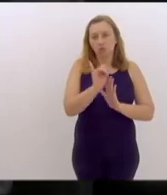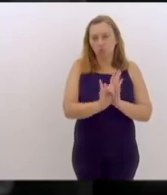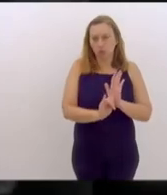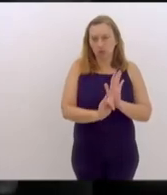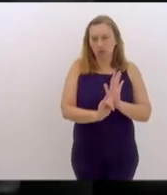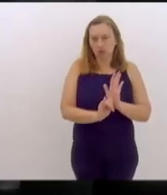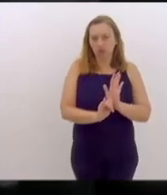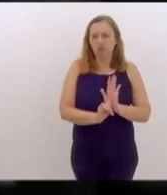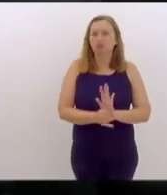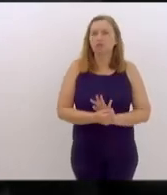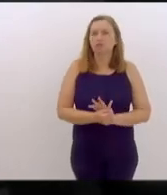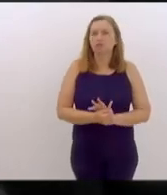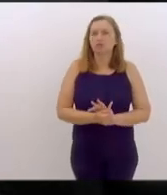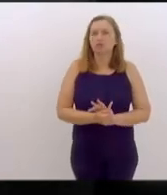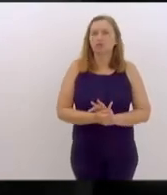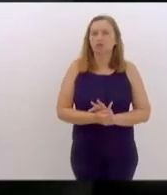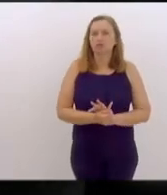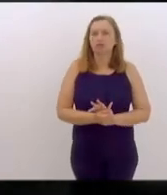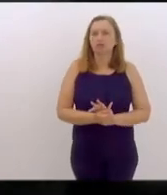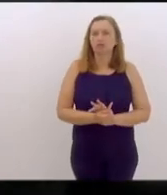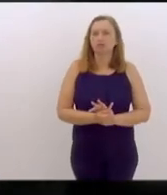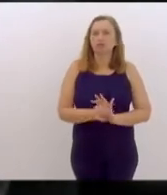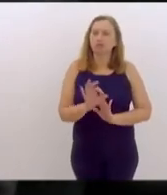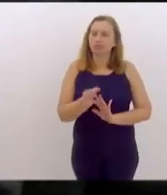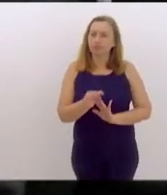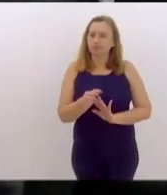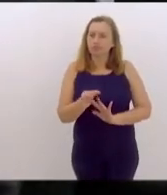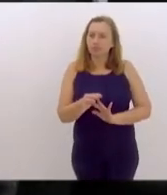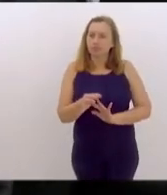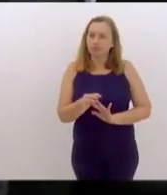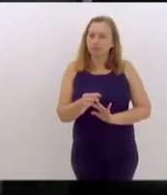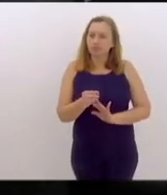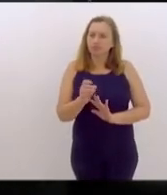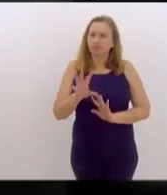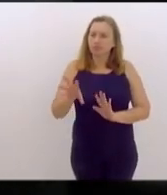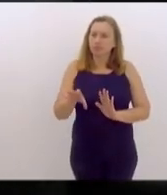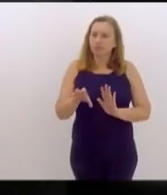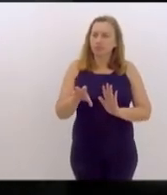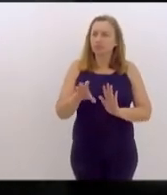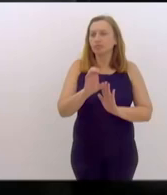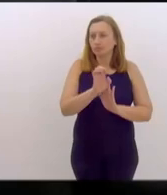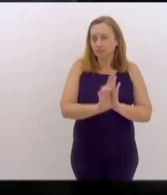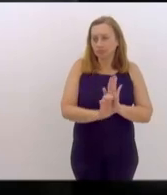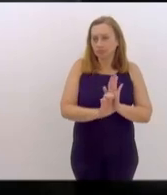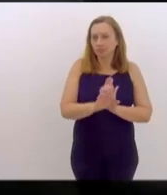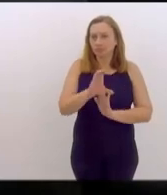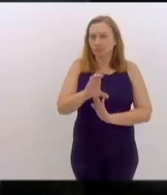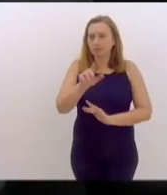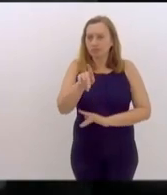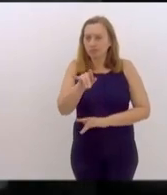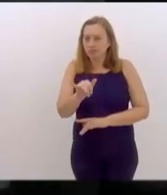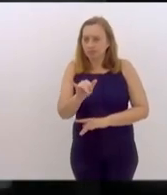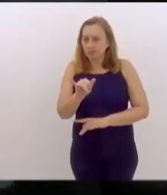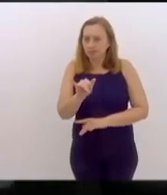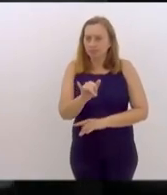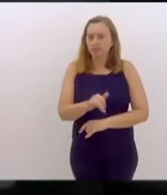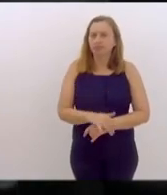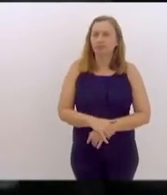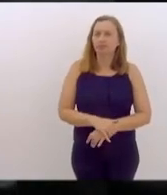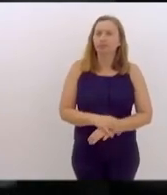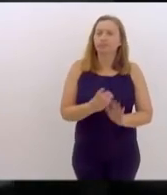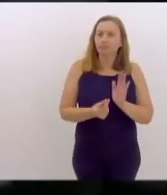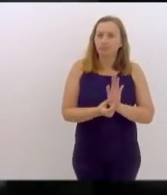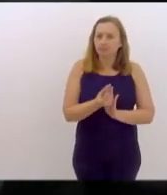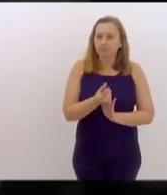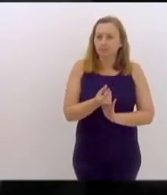relatório e con comitantemente uma emenda da CPI colocar no